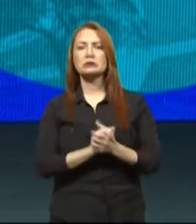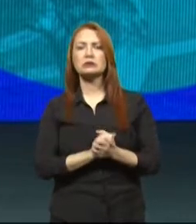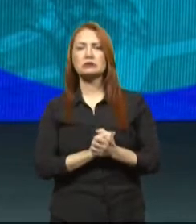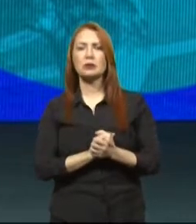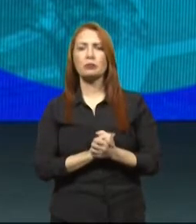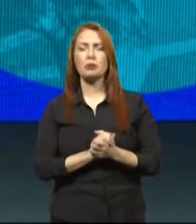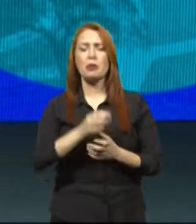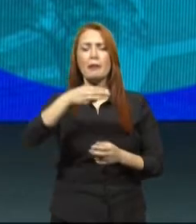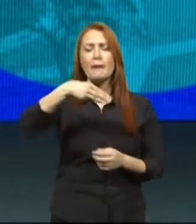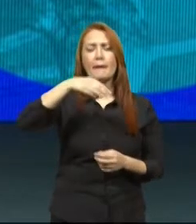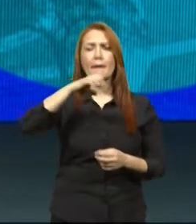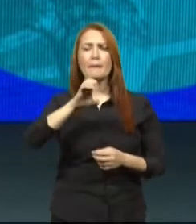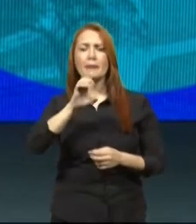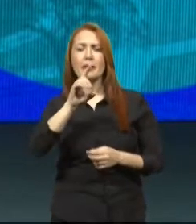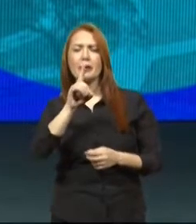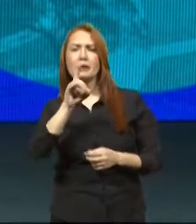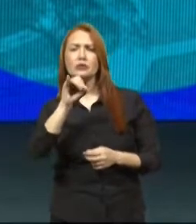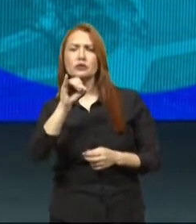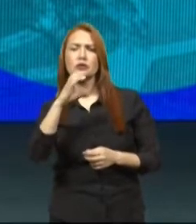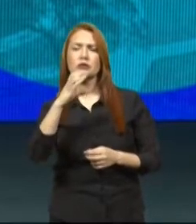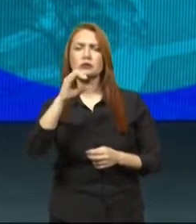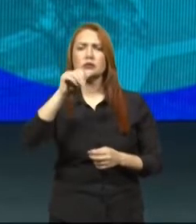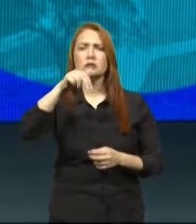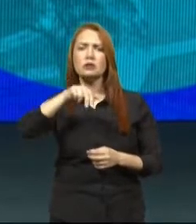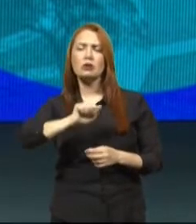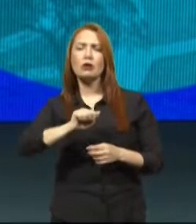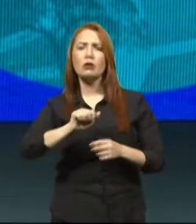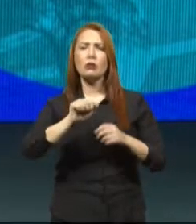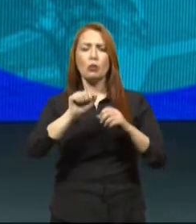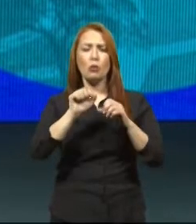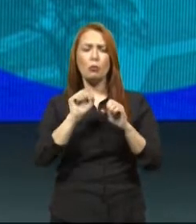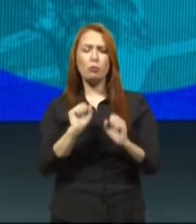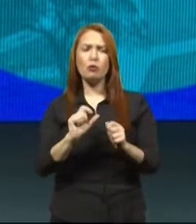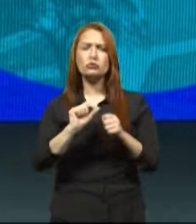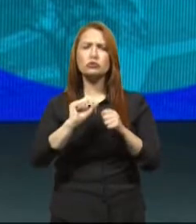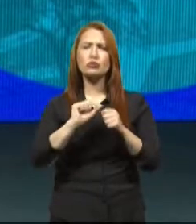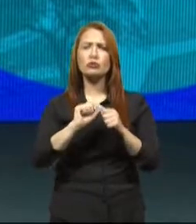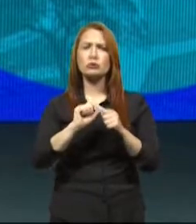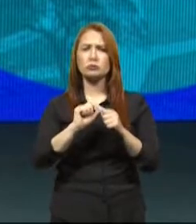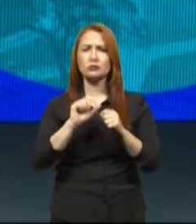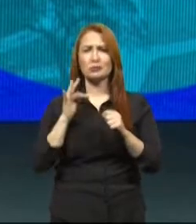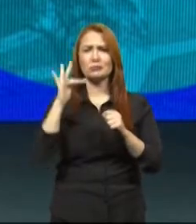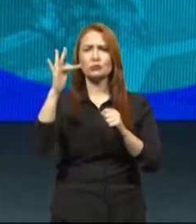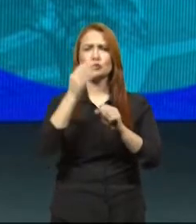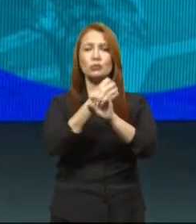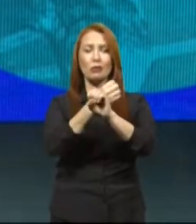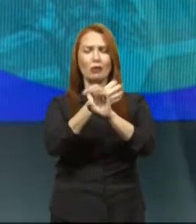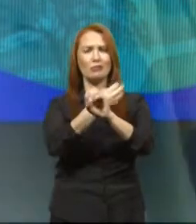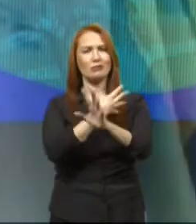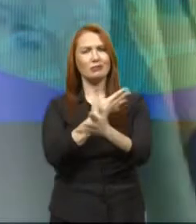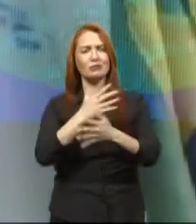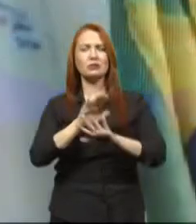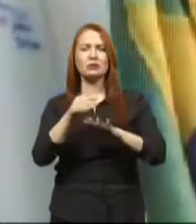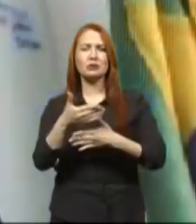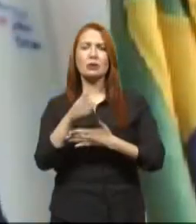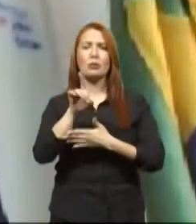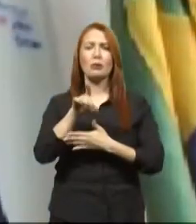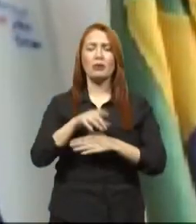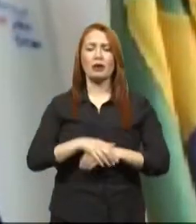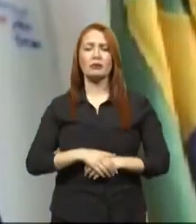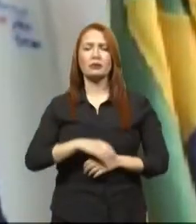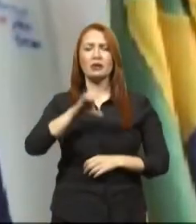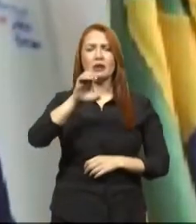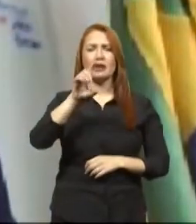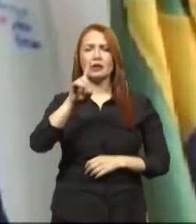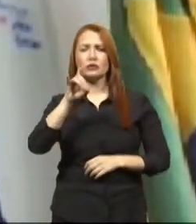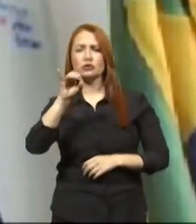telemedicina, uma cirurgia assistiva, uma cirurgia remota. Você tem um potencial enorme de aplicações. O edital do 5G está para